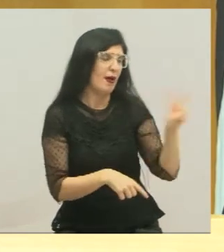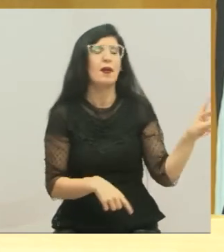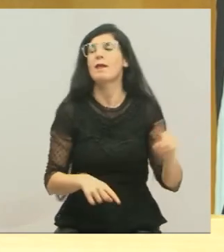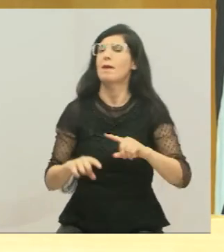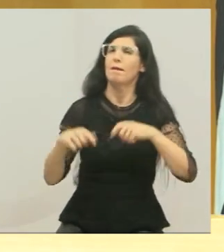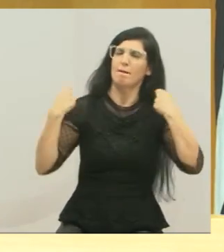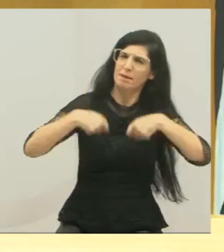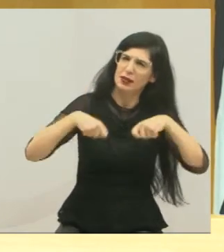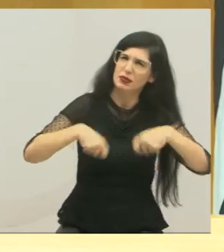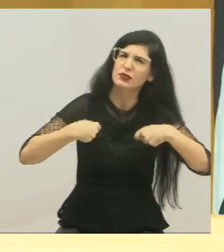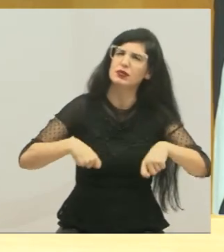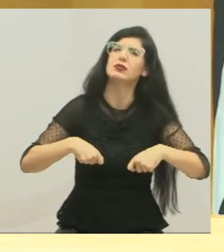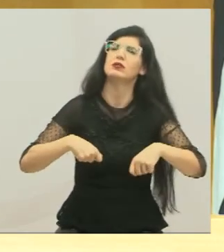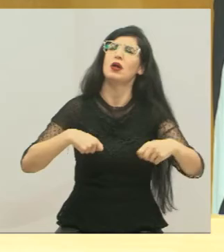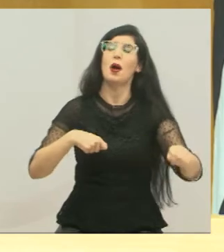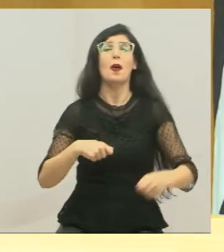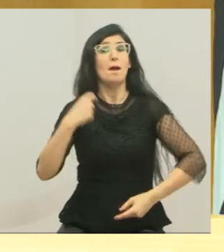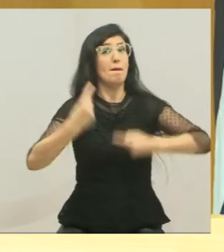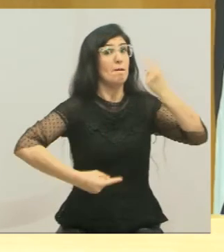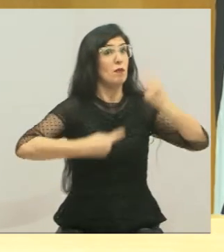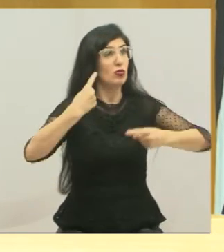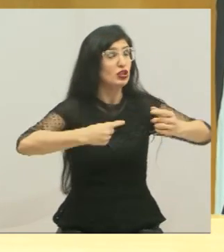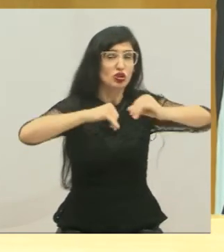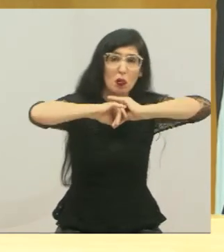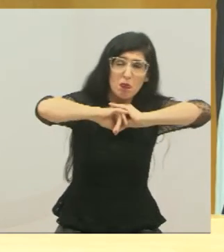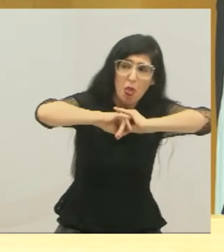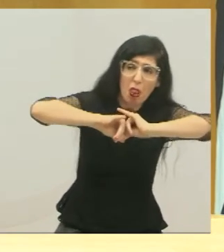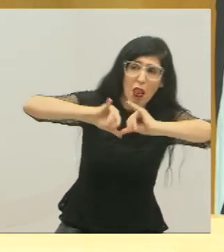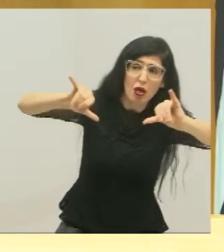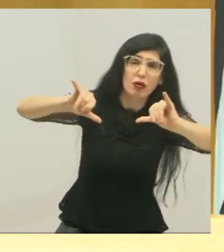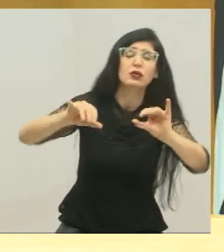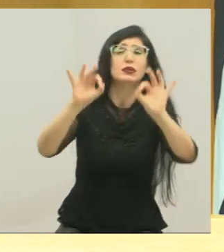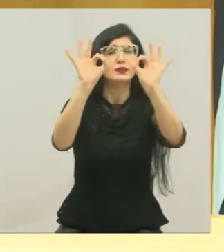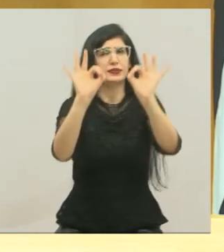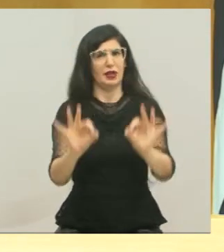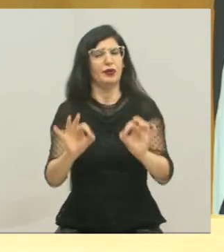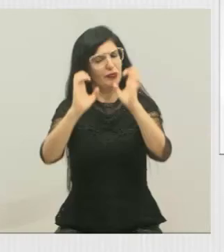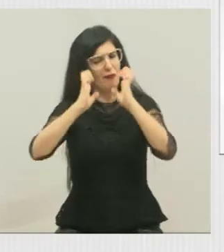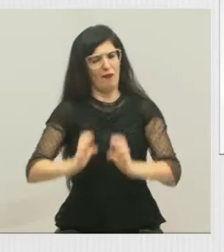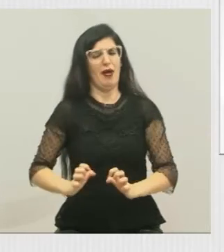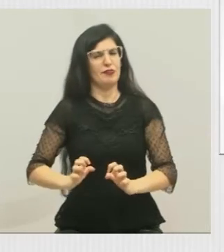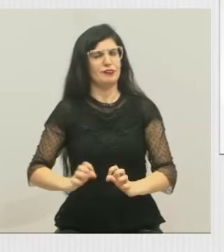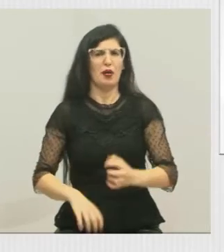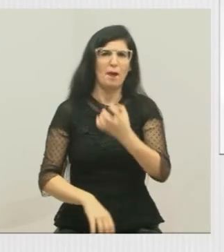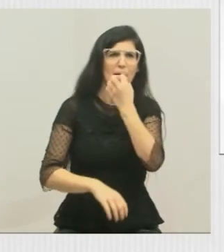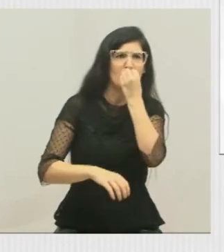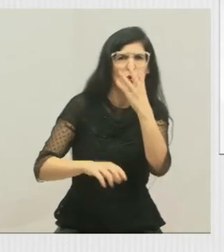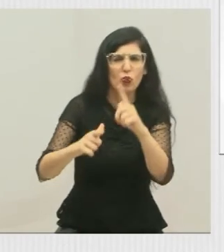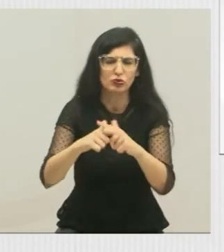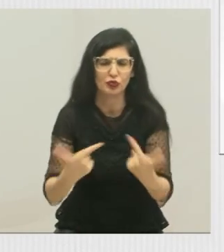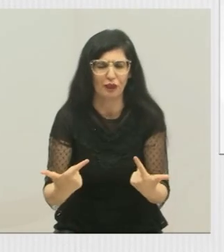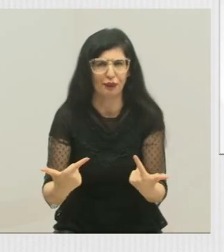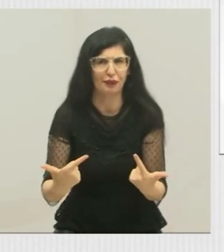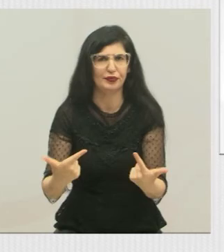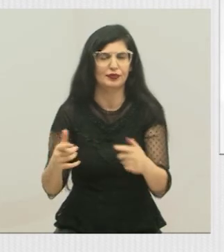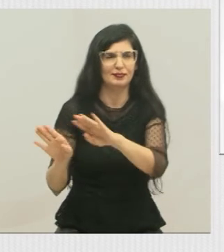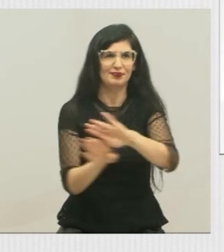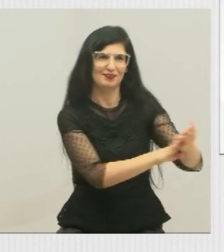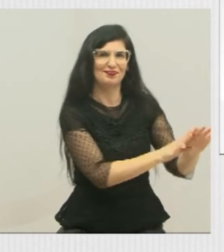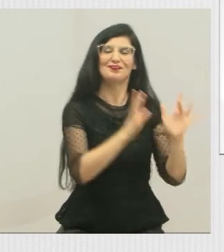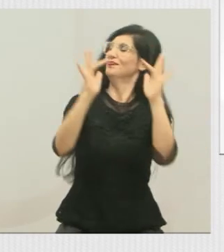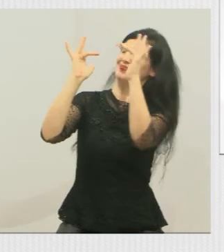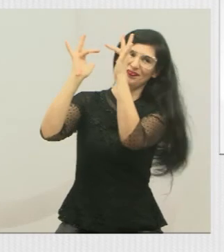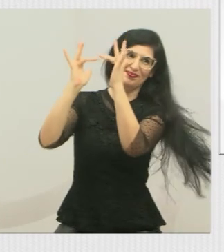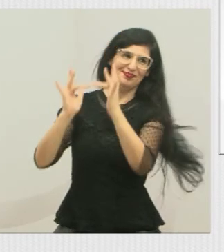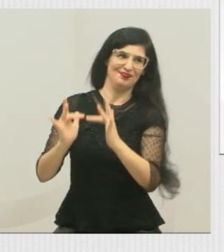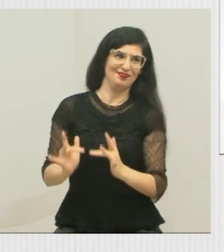e desejar a todos vocês uma boa sorte o próximo E aí estão os